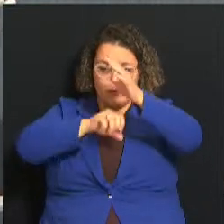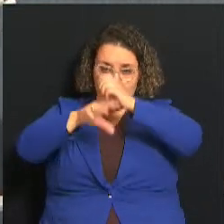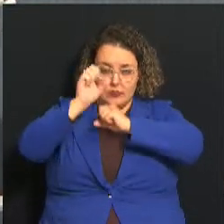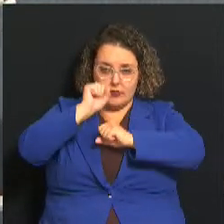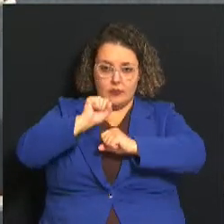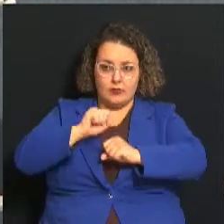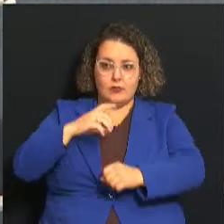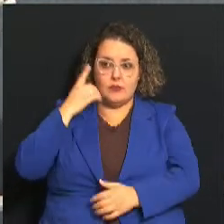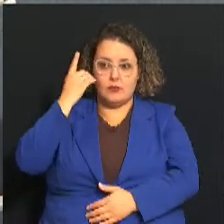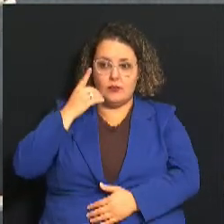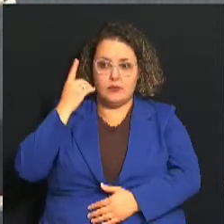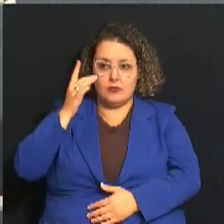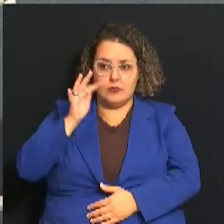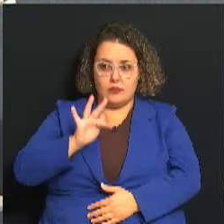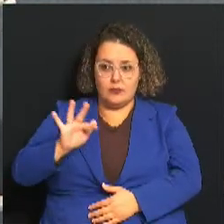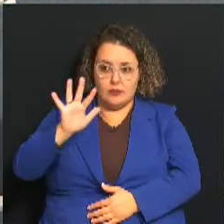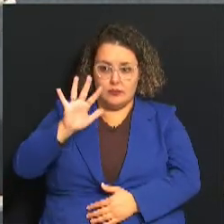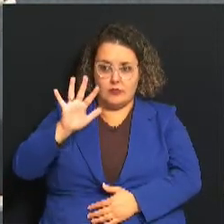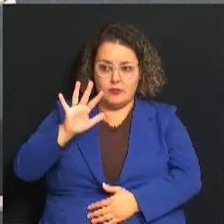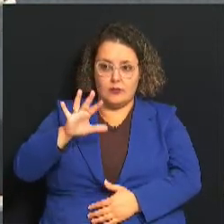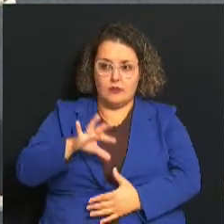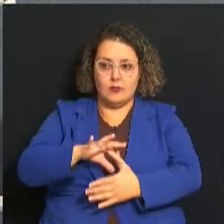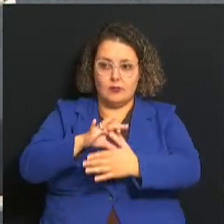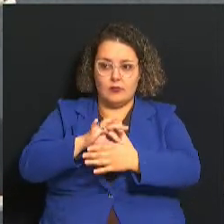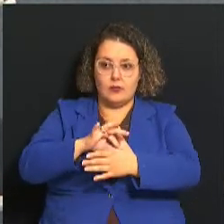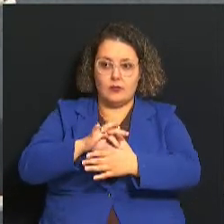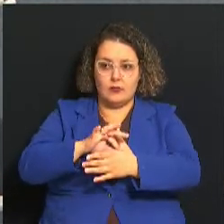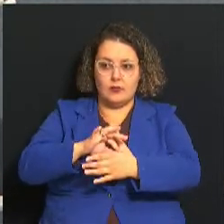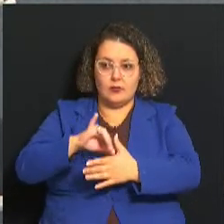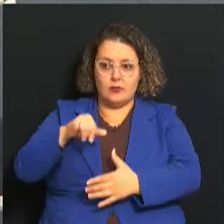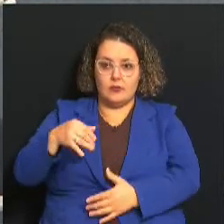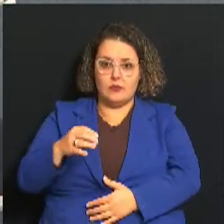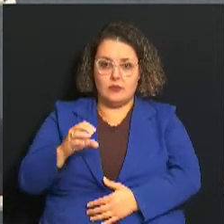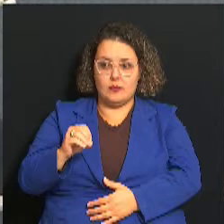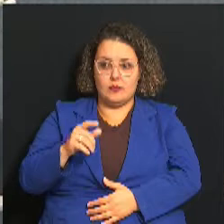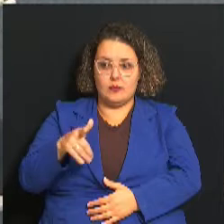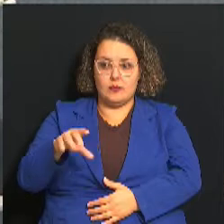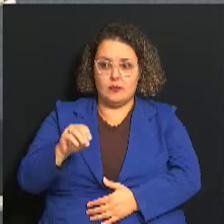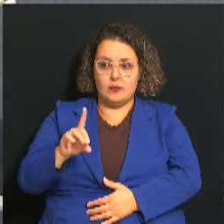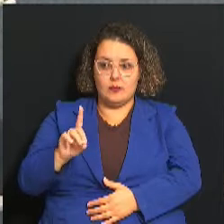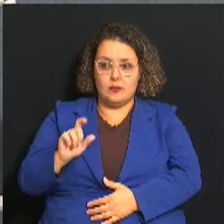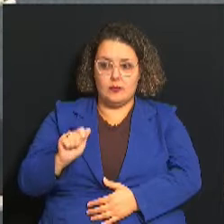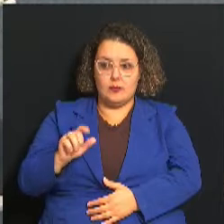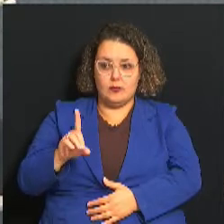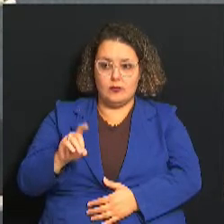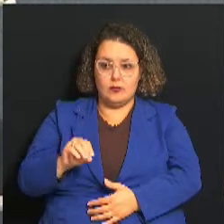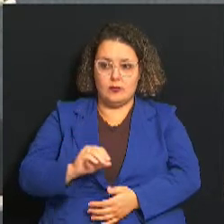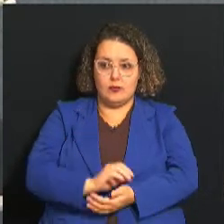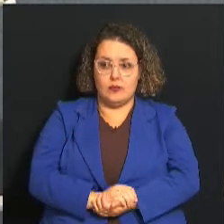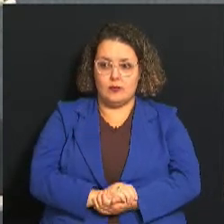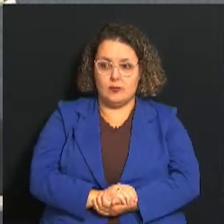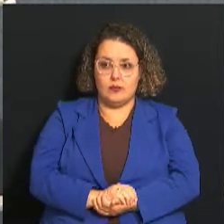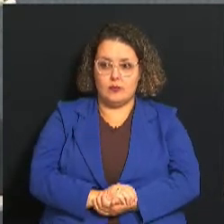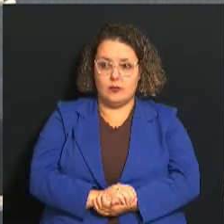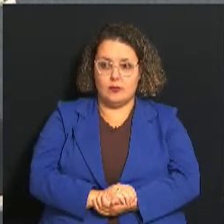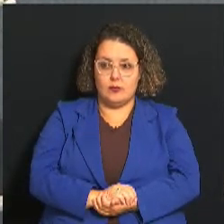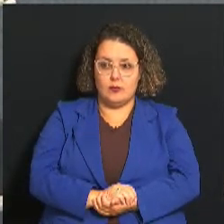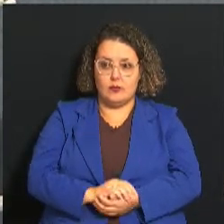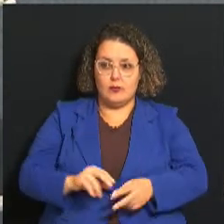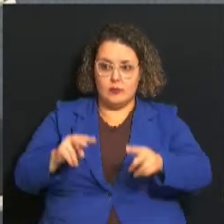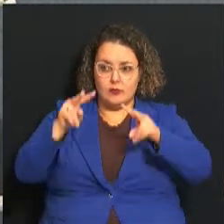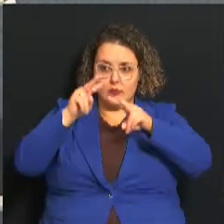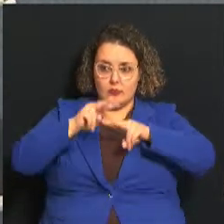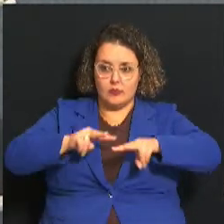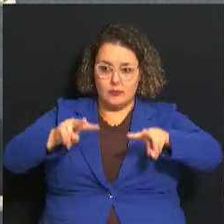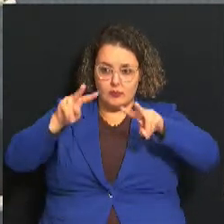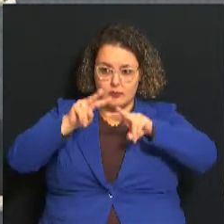deputado federal que liderava era o deputado João Dado. o que é que eu vejo? Porque eu